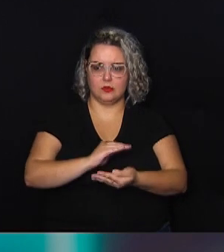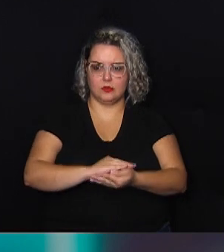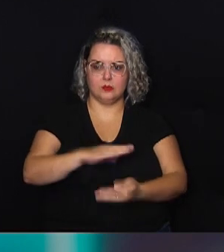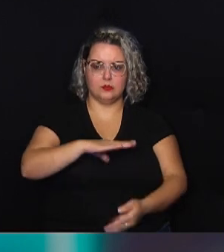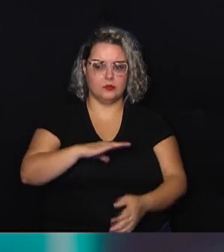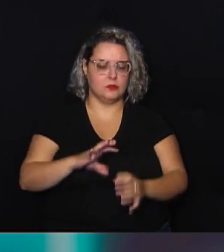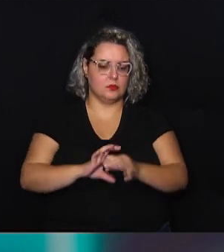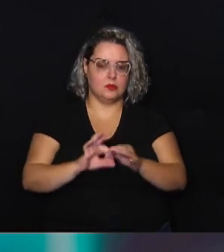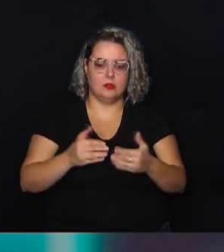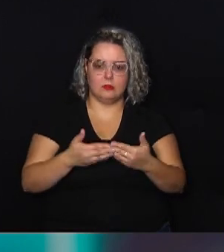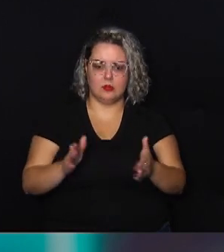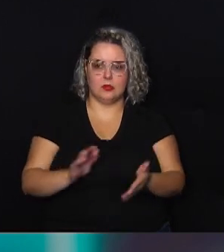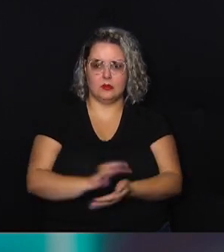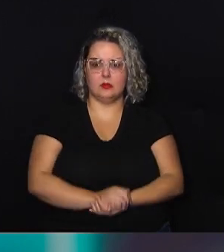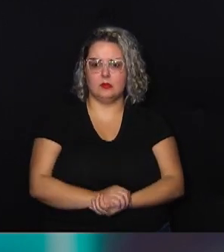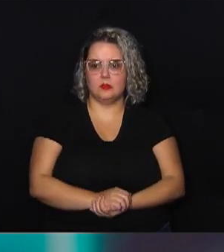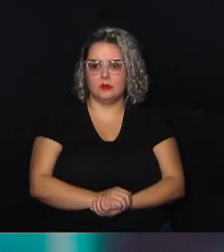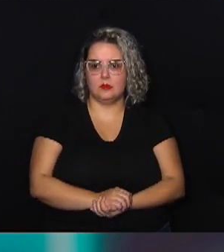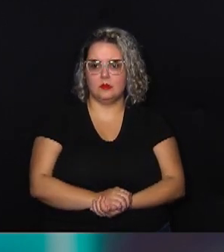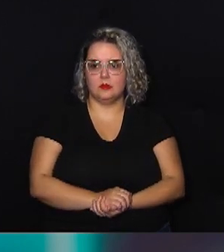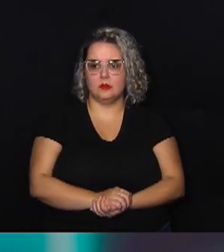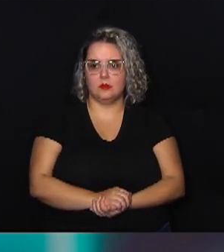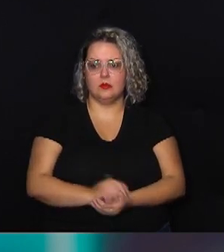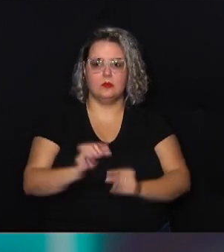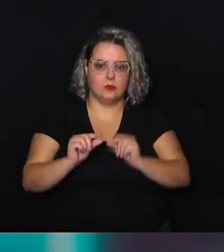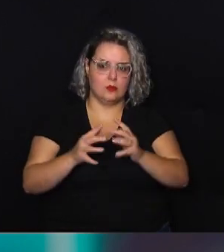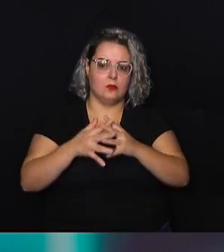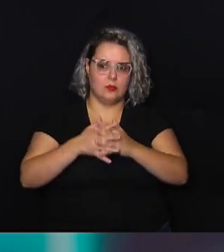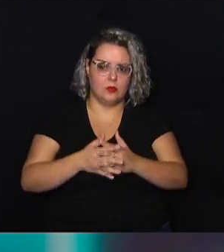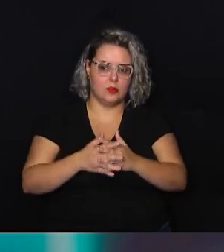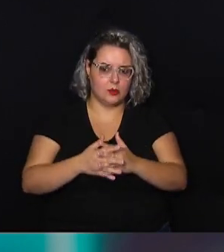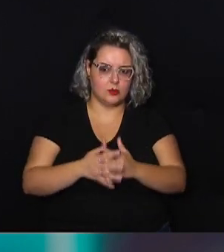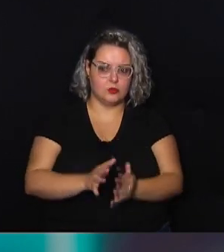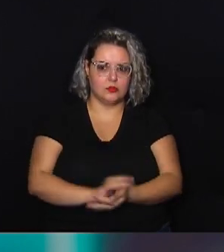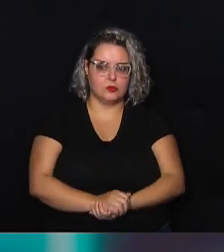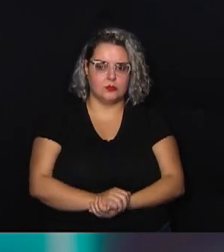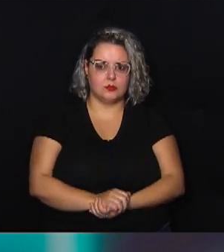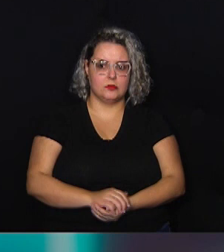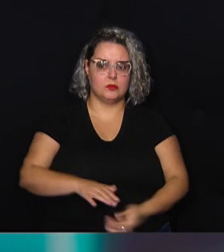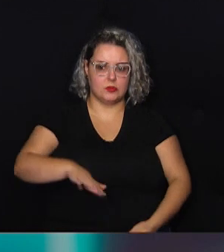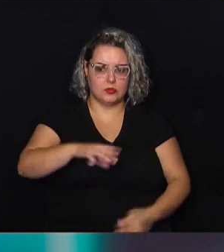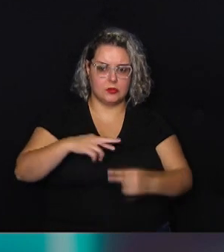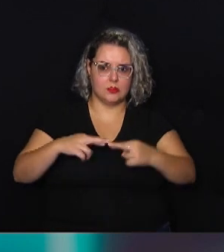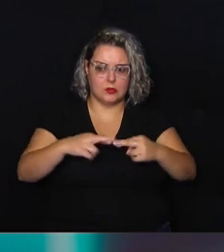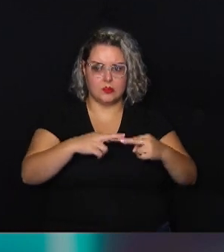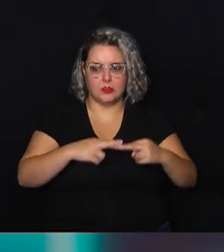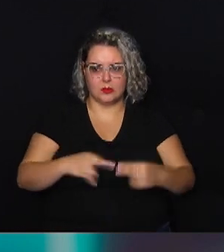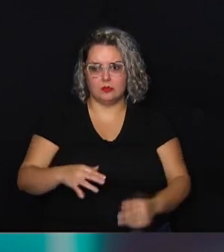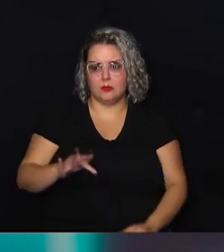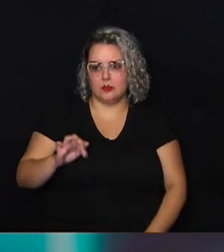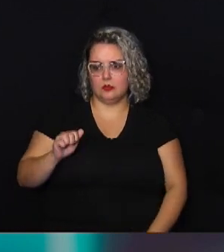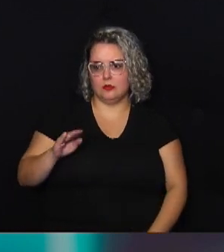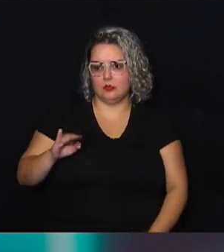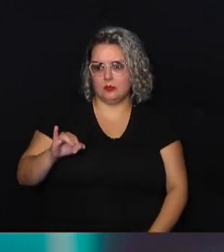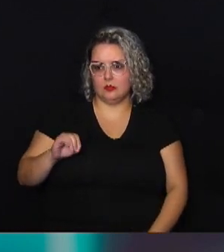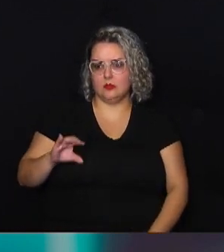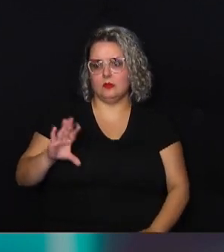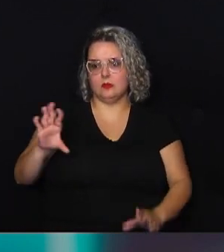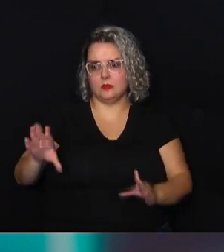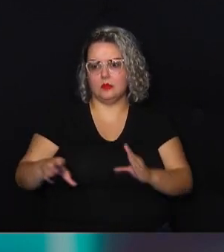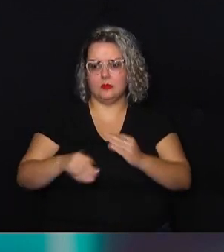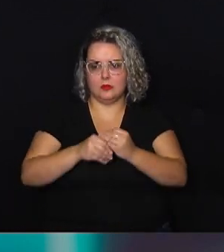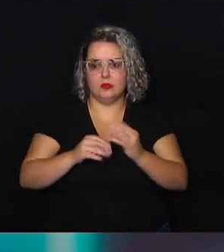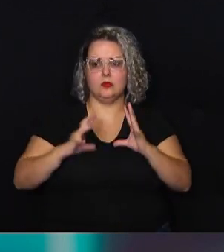disposição. Ficou um pouco confuso, mas o Fábio na parte da rede, mas o Fábio tem a parte completa da rede